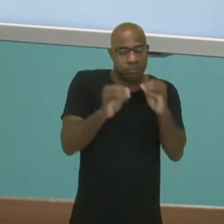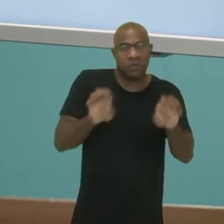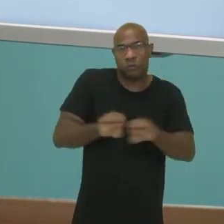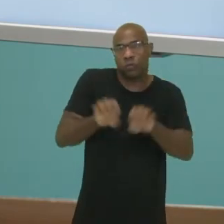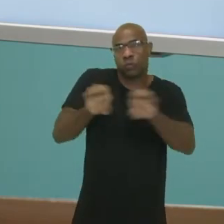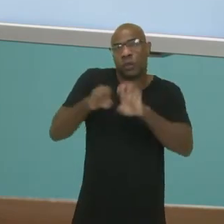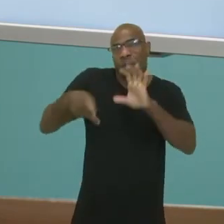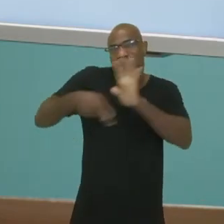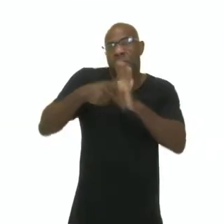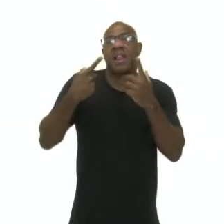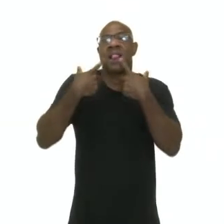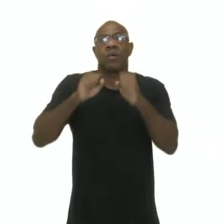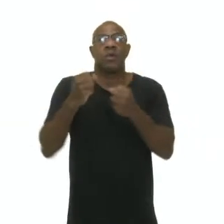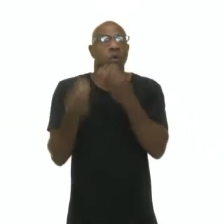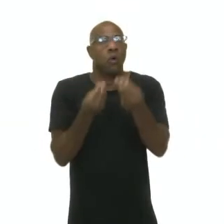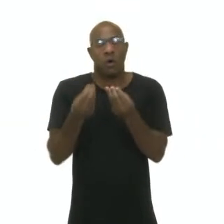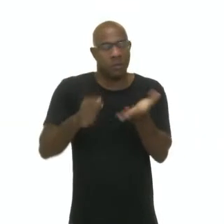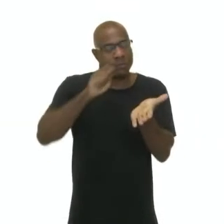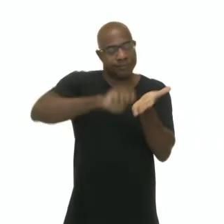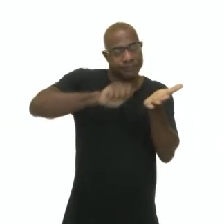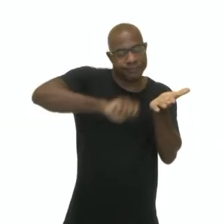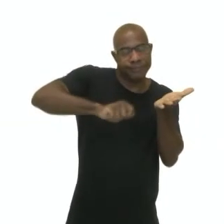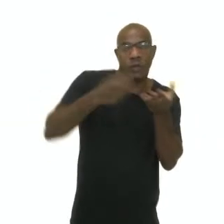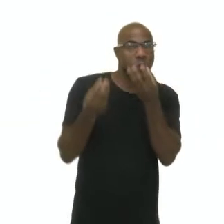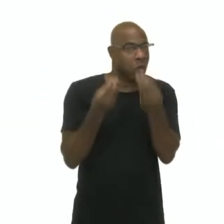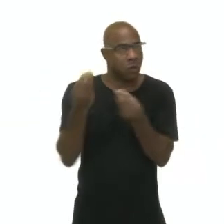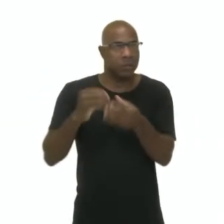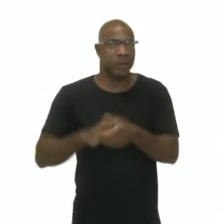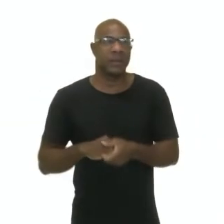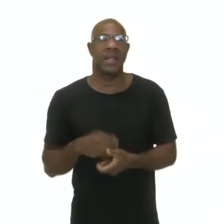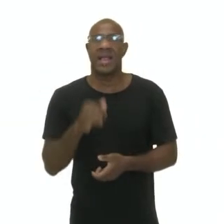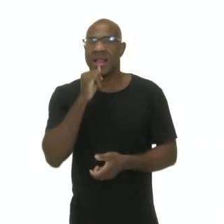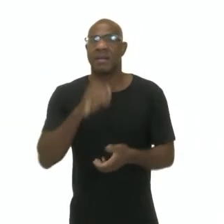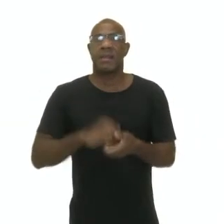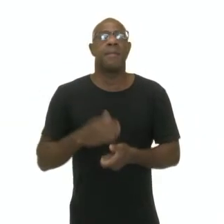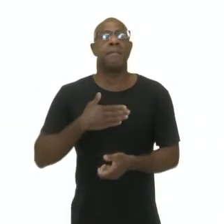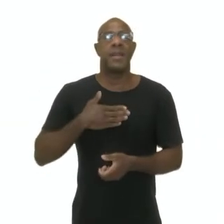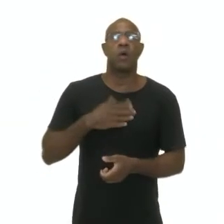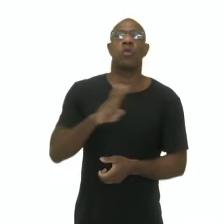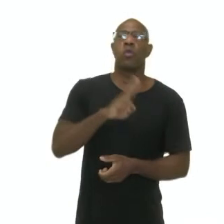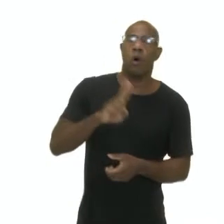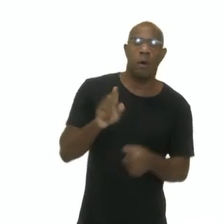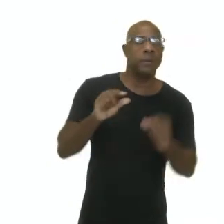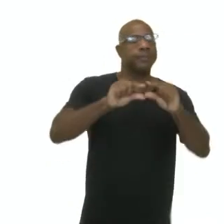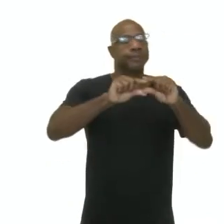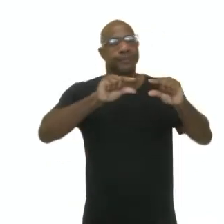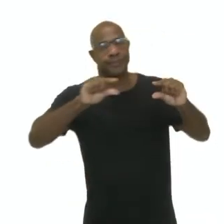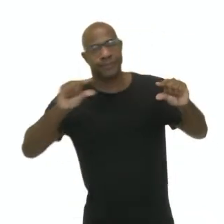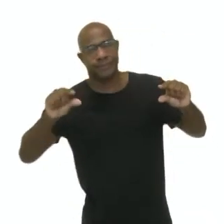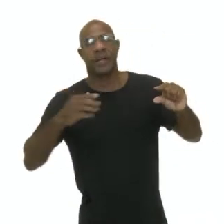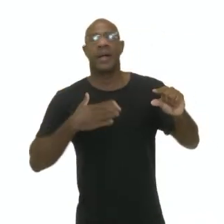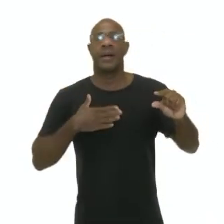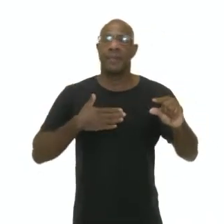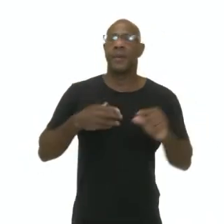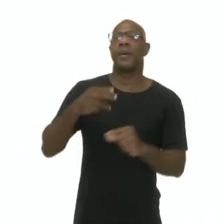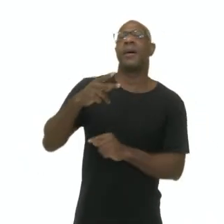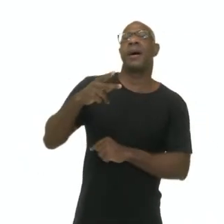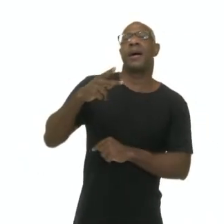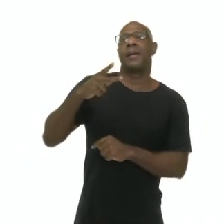texto? Mi nombre es Thaís, me llamo Thaís e o meu sobrenome, mi